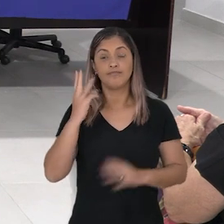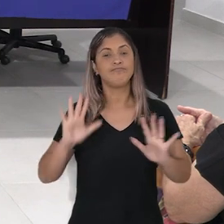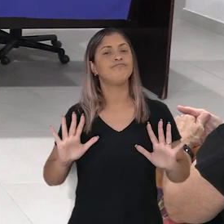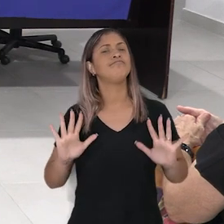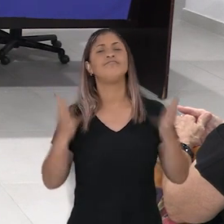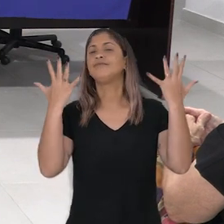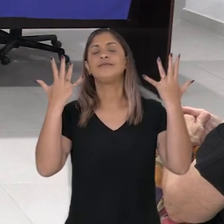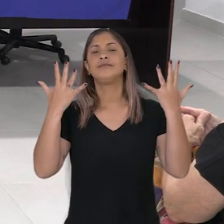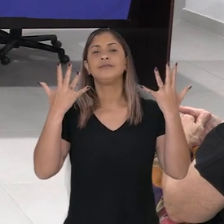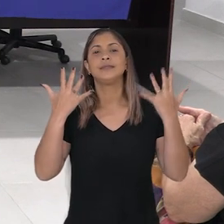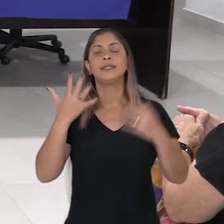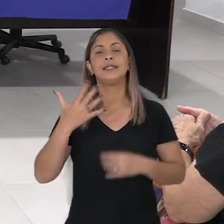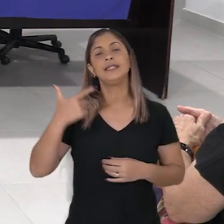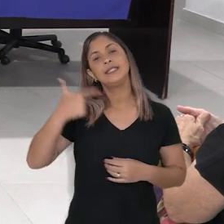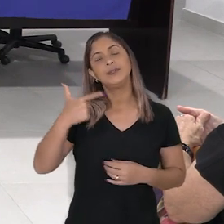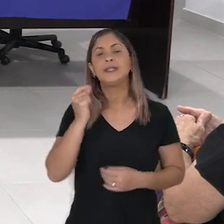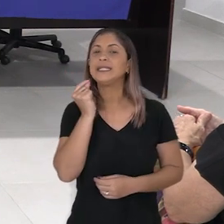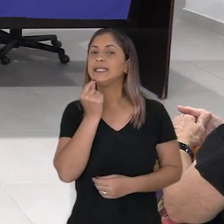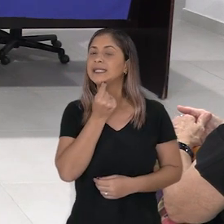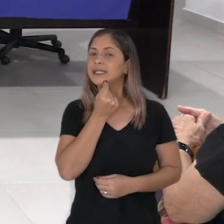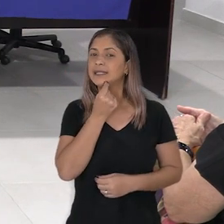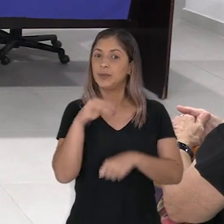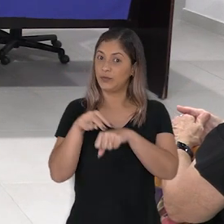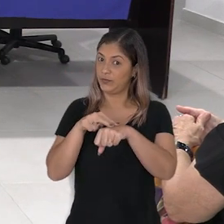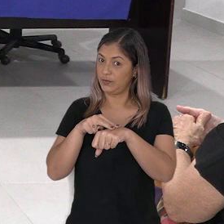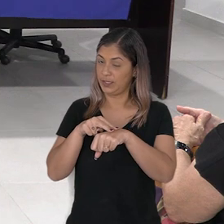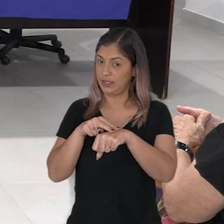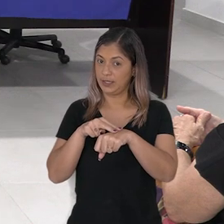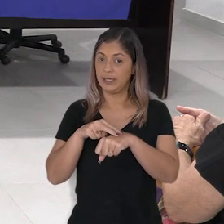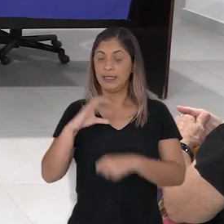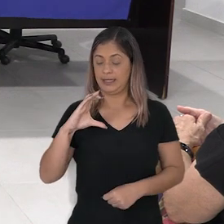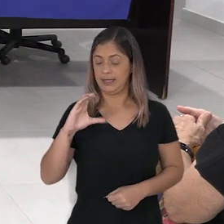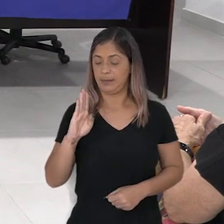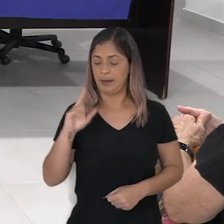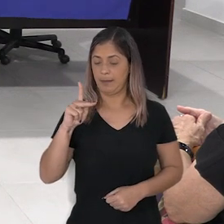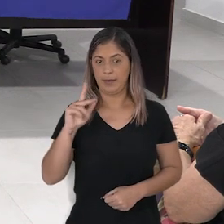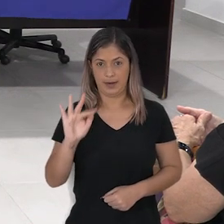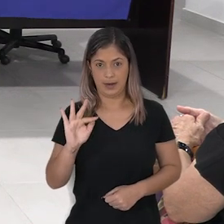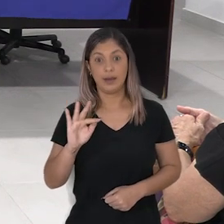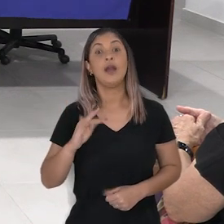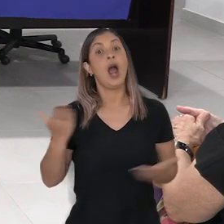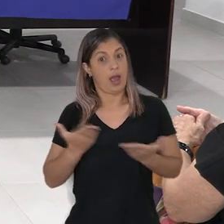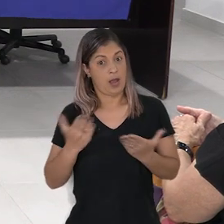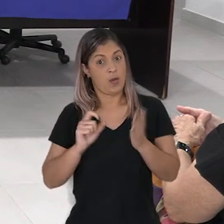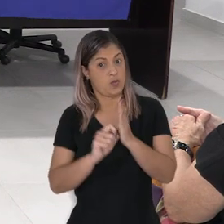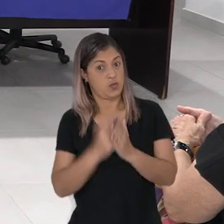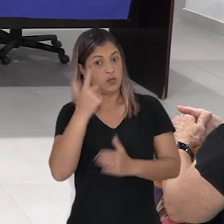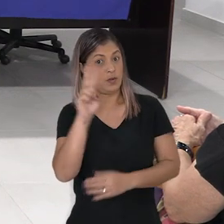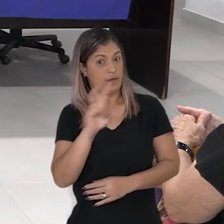do segundo Setembro Verde do CBPF. Lembrando que é o segundo ano seguido que nós estamos...